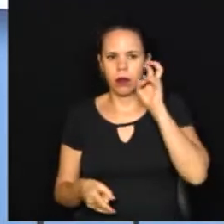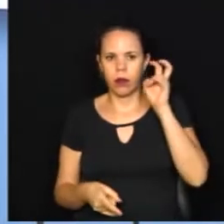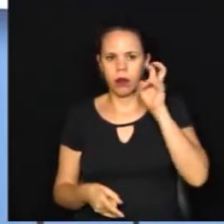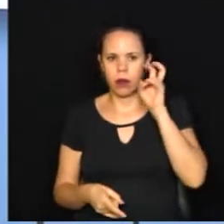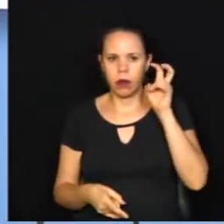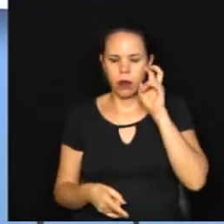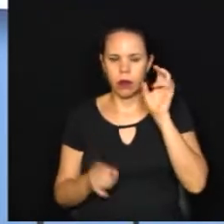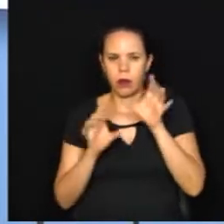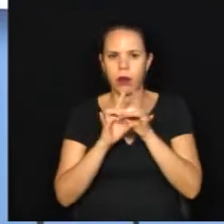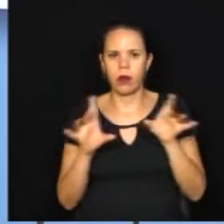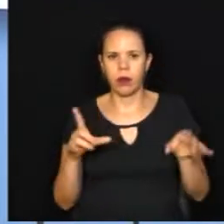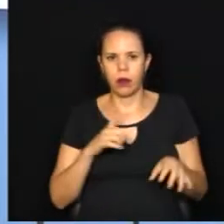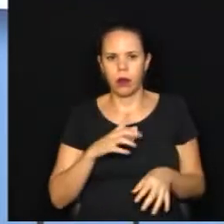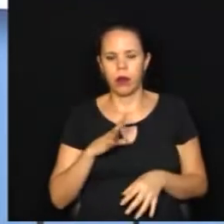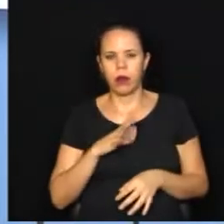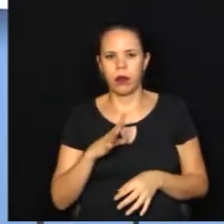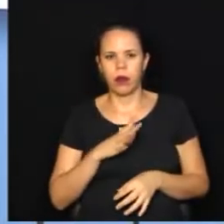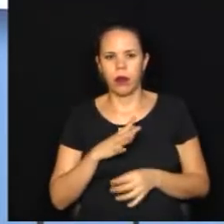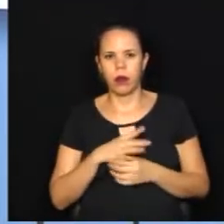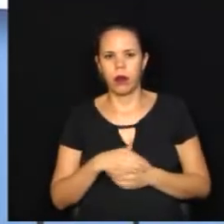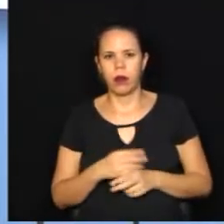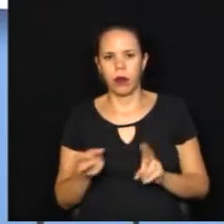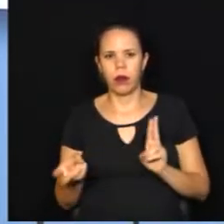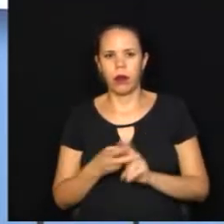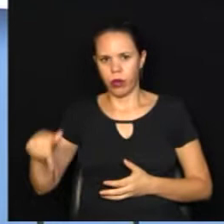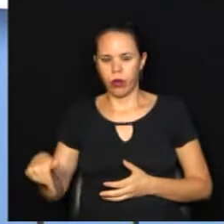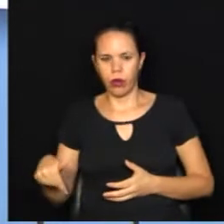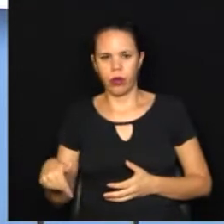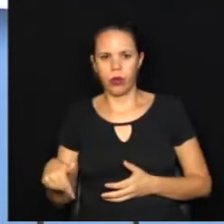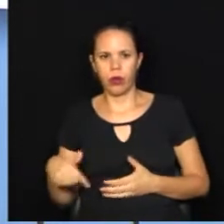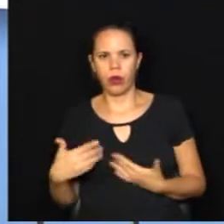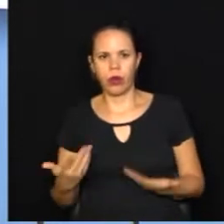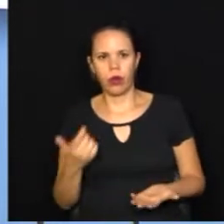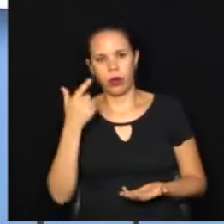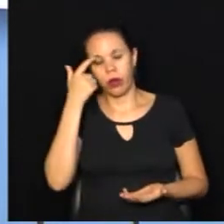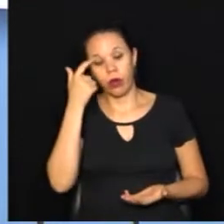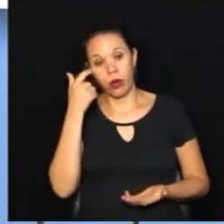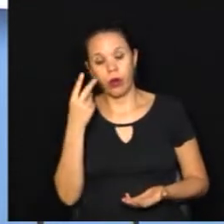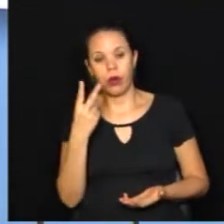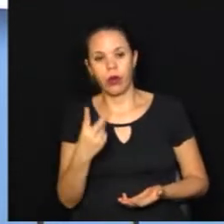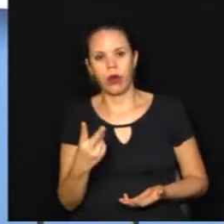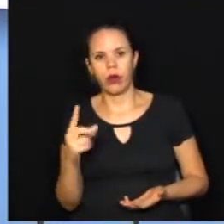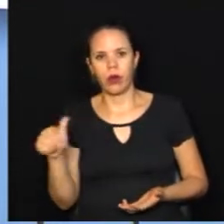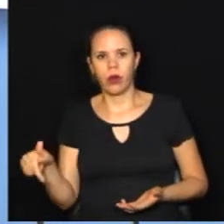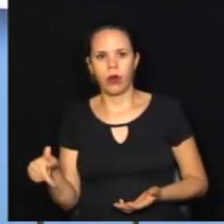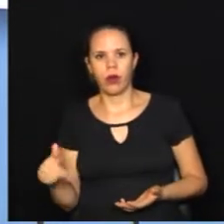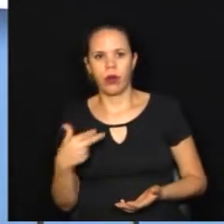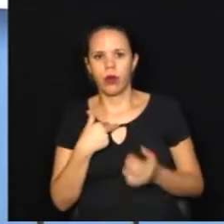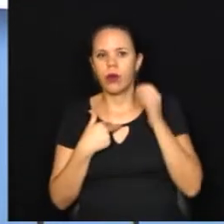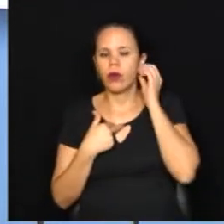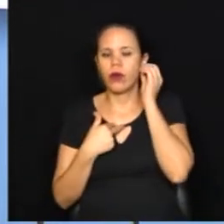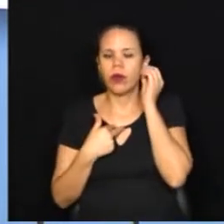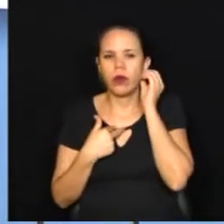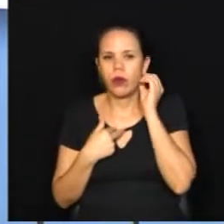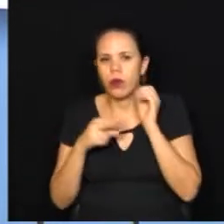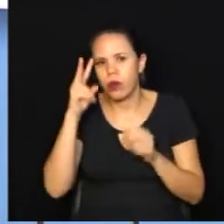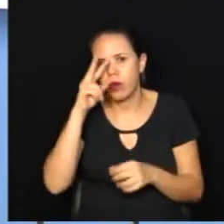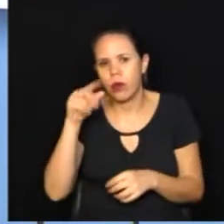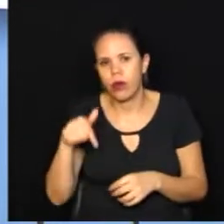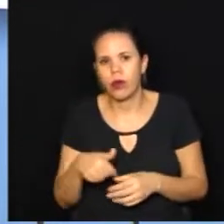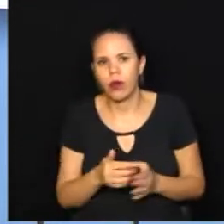leitos disponíveis em nossa cidade, no SUS municipal 157, todos ocupados. No SUS